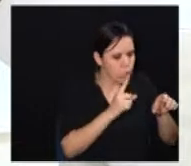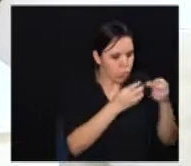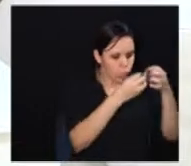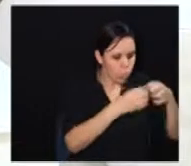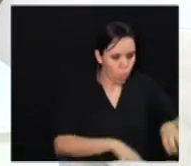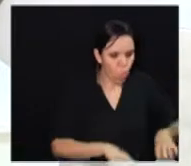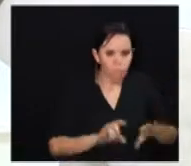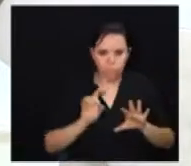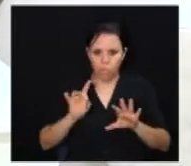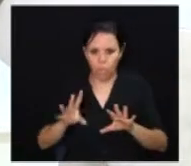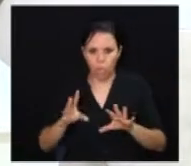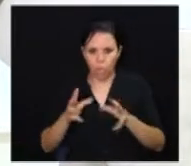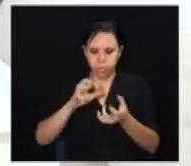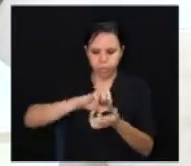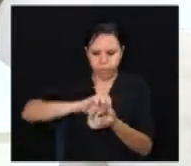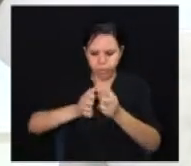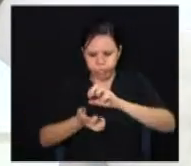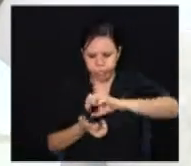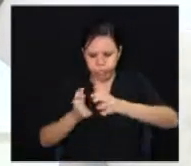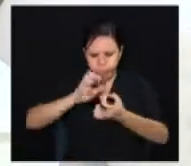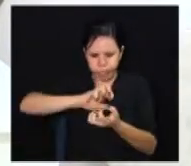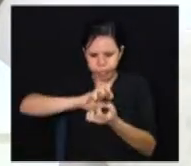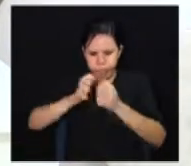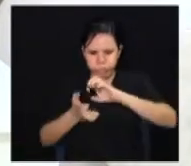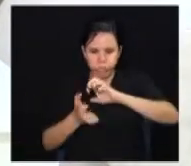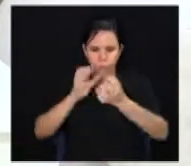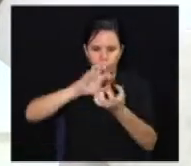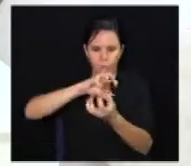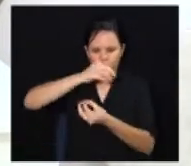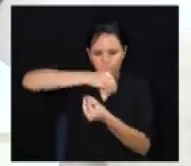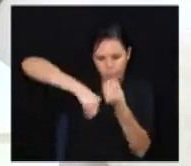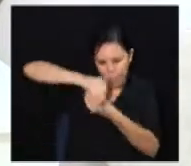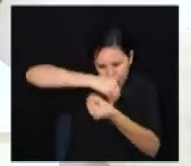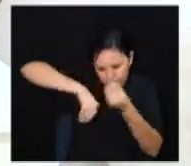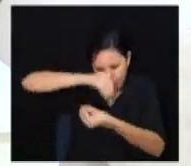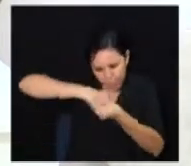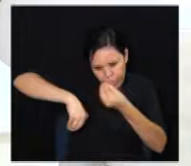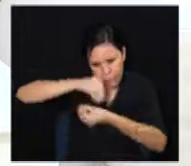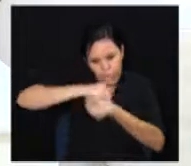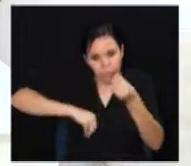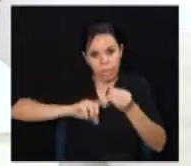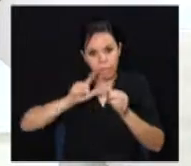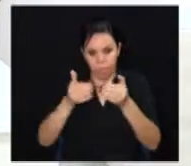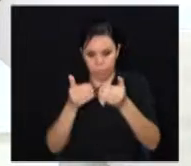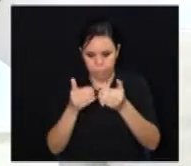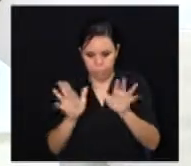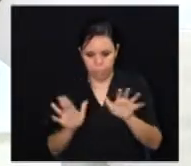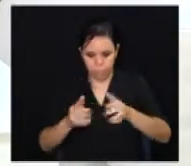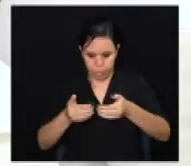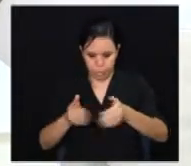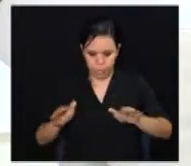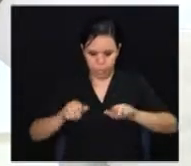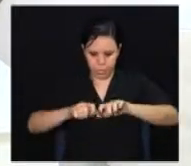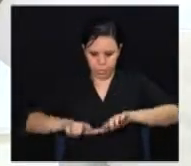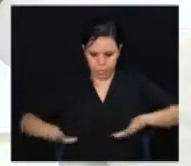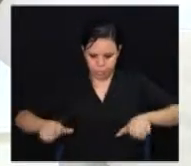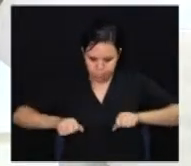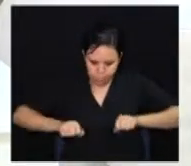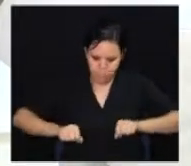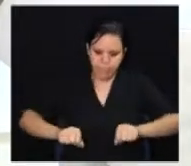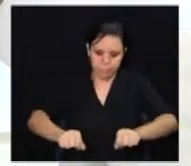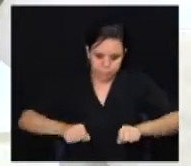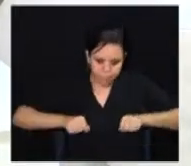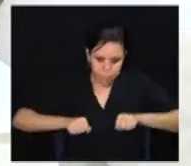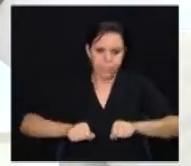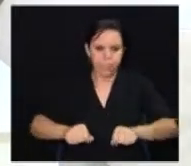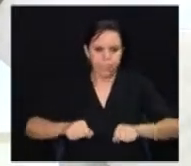semolina. A gente amassa ela até ela ficar bem lisinha, misturar bem os ingredientes e depois a gente abre. Aqui, óbvio, a gente abre com uma massa, porque